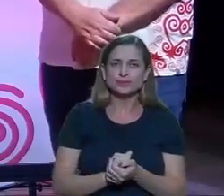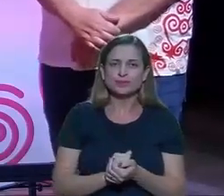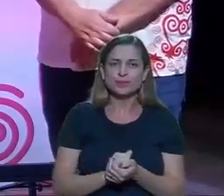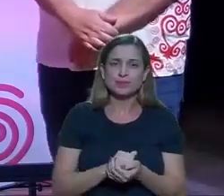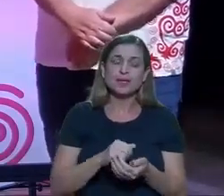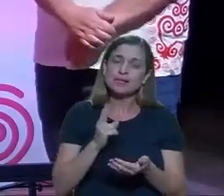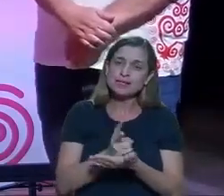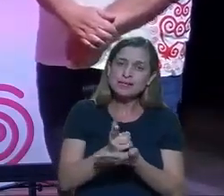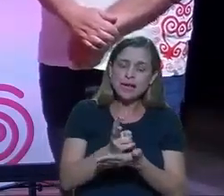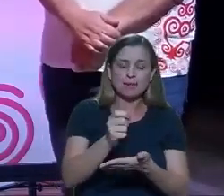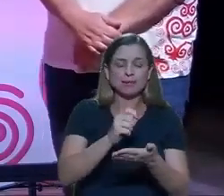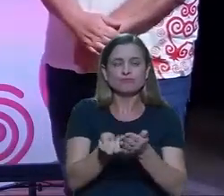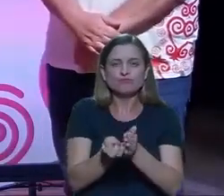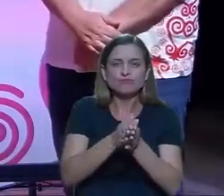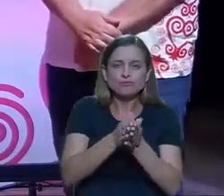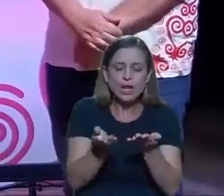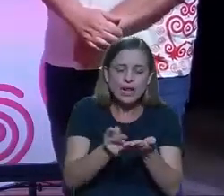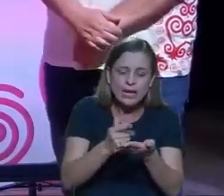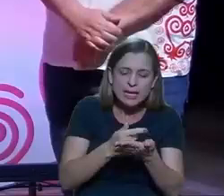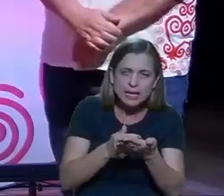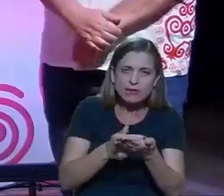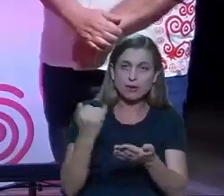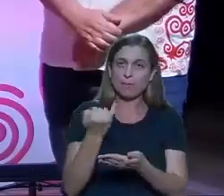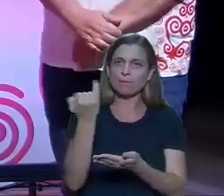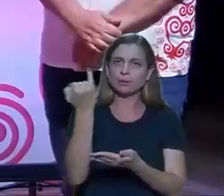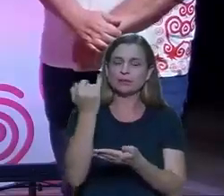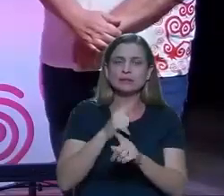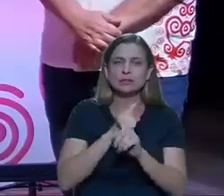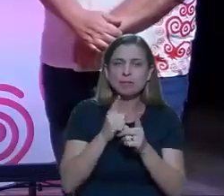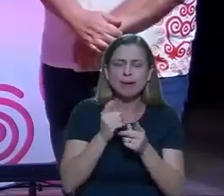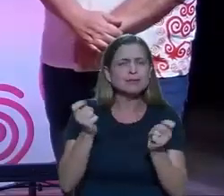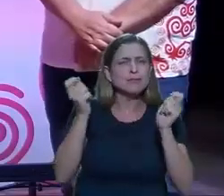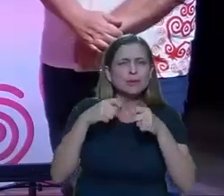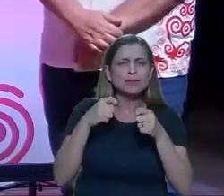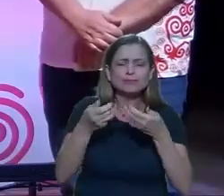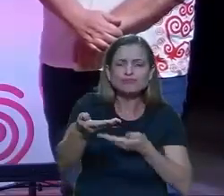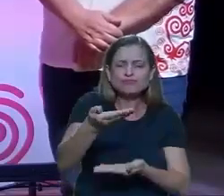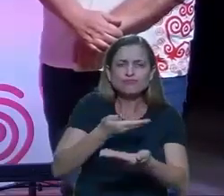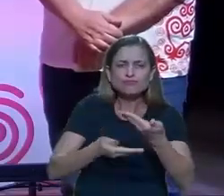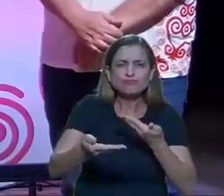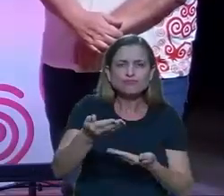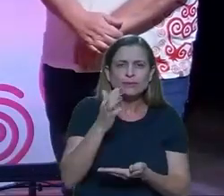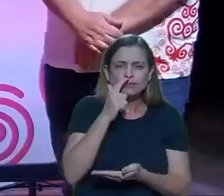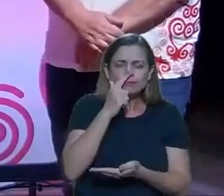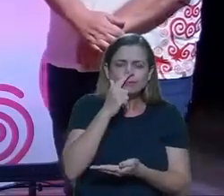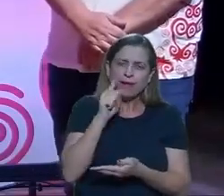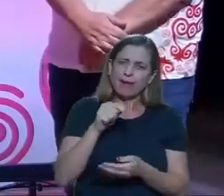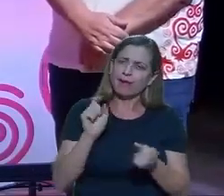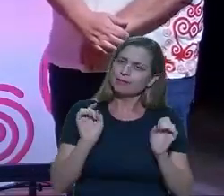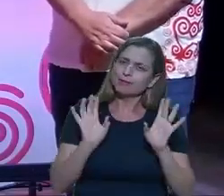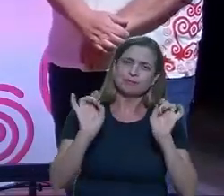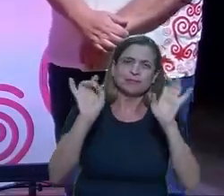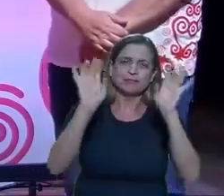livros são muito importantes, que a leitura é muito importante, mas poder testemunhar isso num festival literário como esse é algo realmente especial.